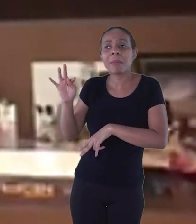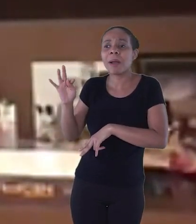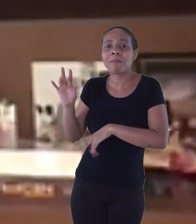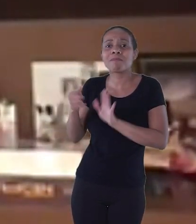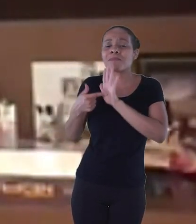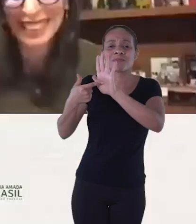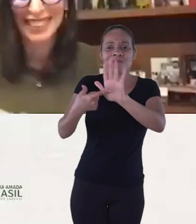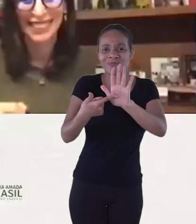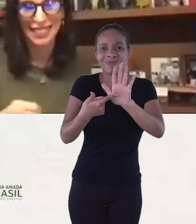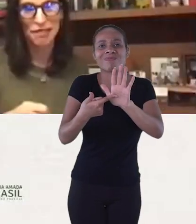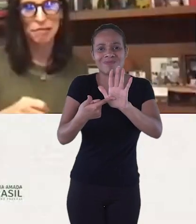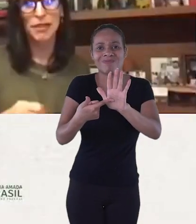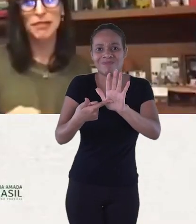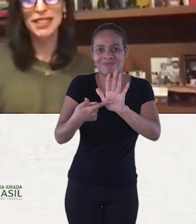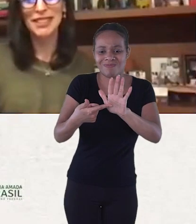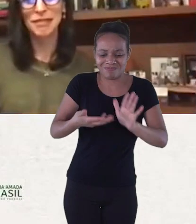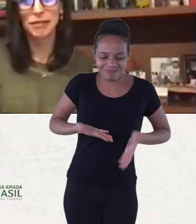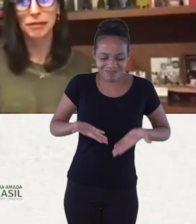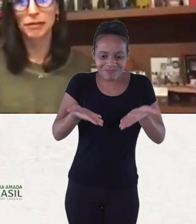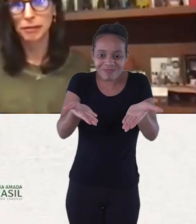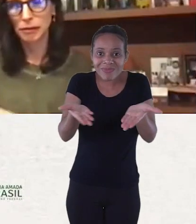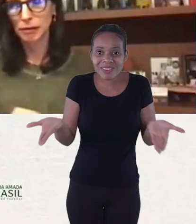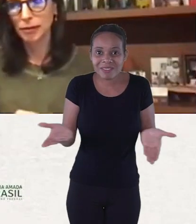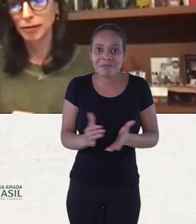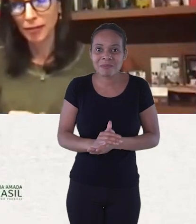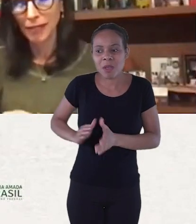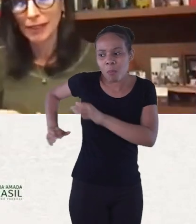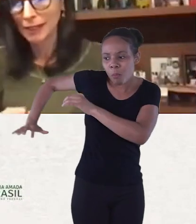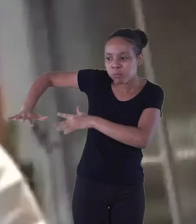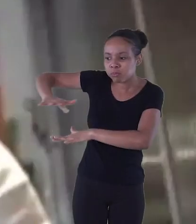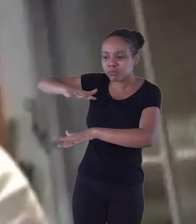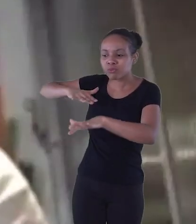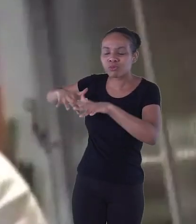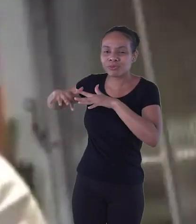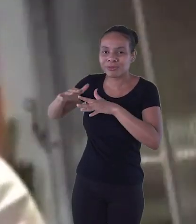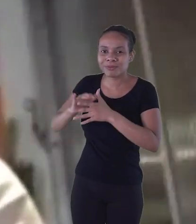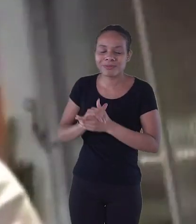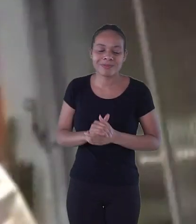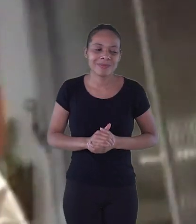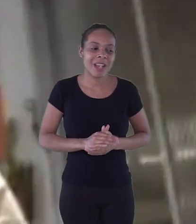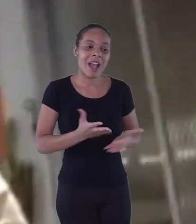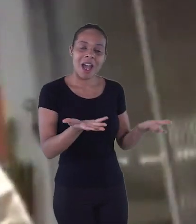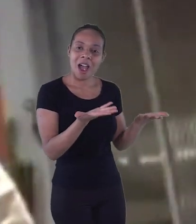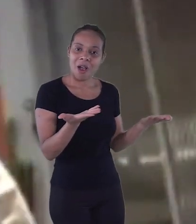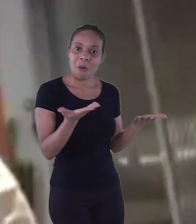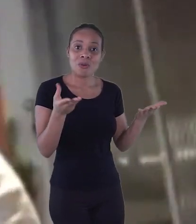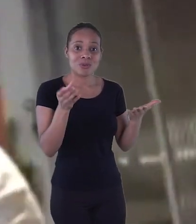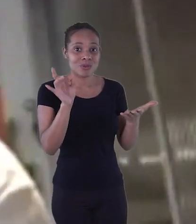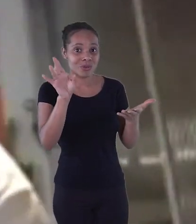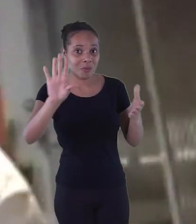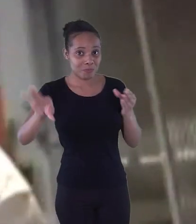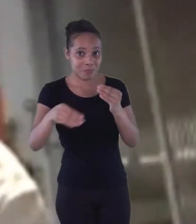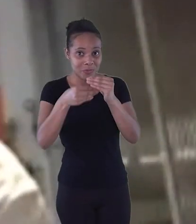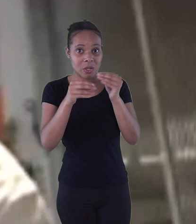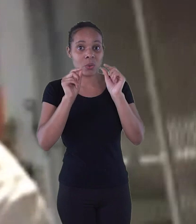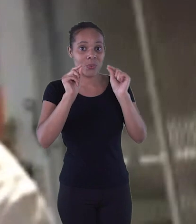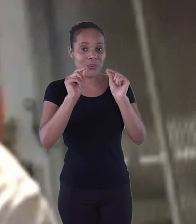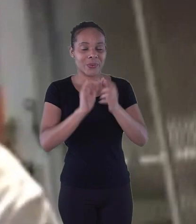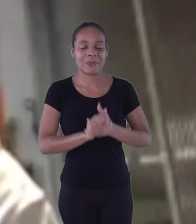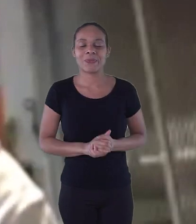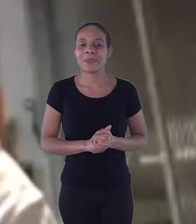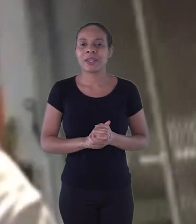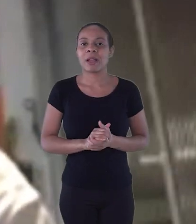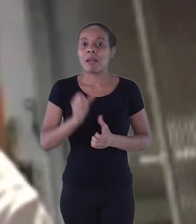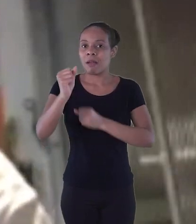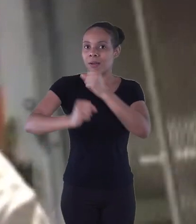de mutirão. E pegando um gancho assim, do que a Lili e o Flávio colocaram, a gente também, no ano que